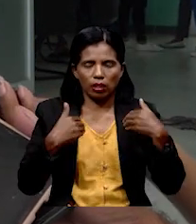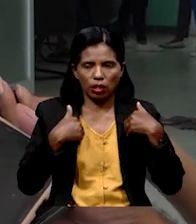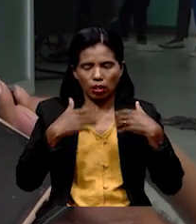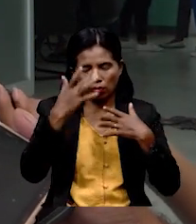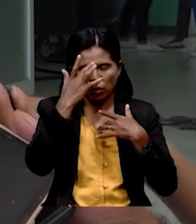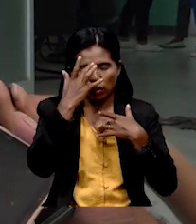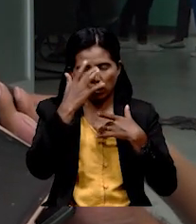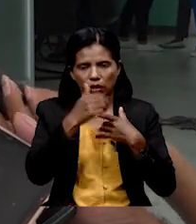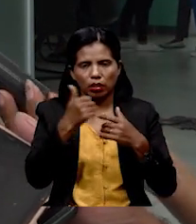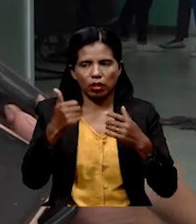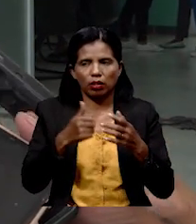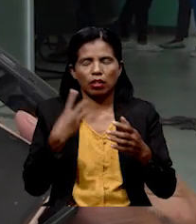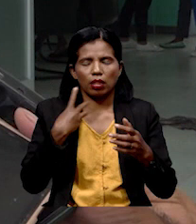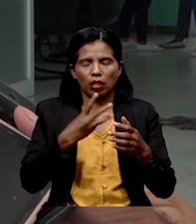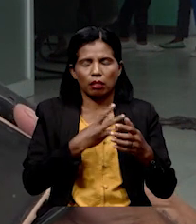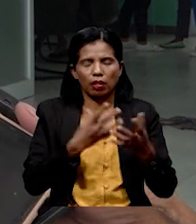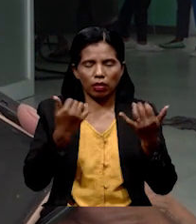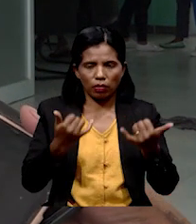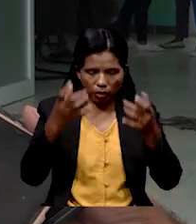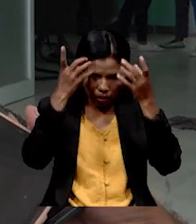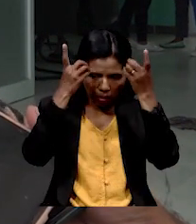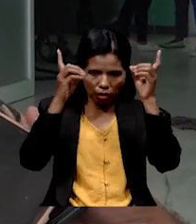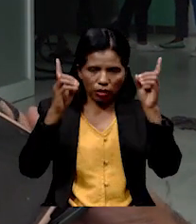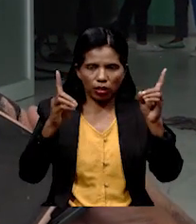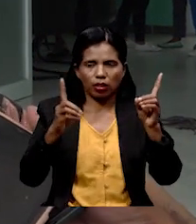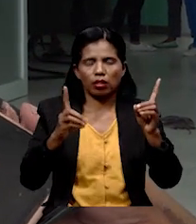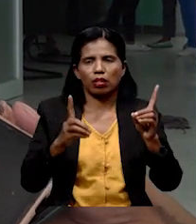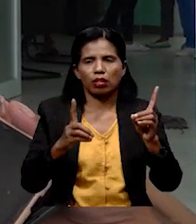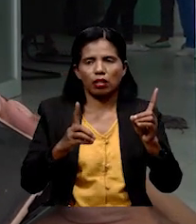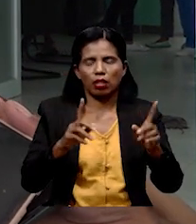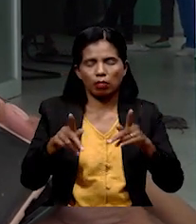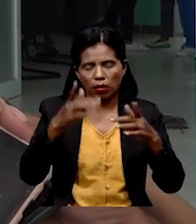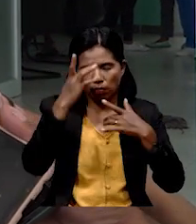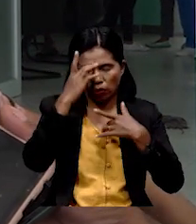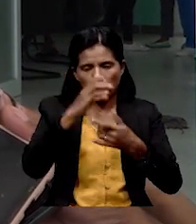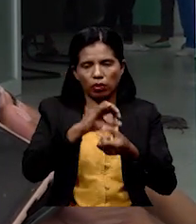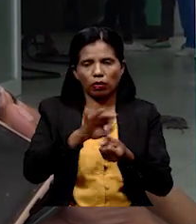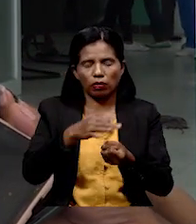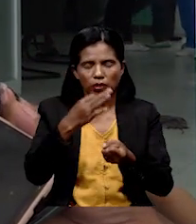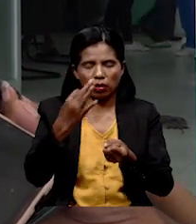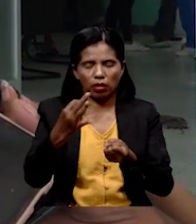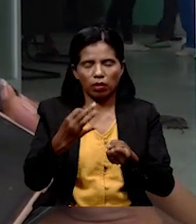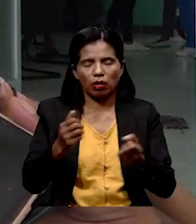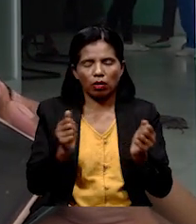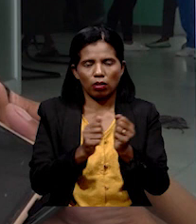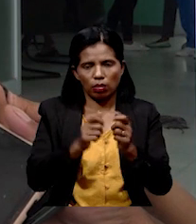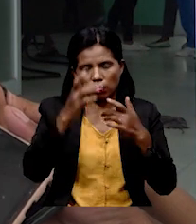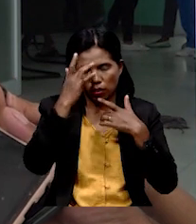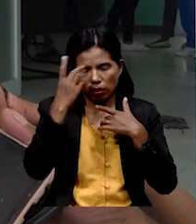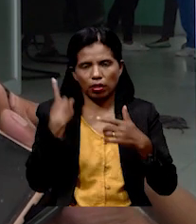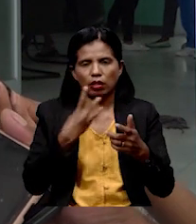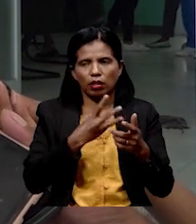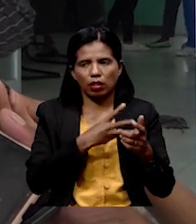balo a mim agora decidi para tu paciente COVID nem mais o sintomas nem tatau